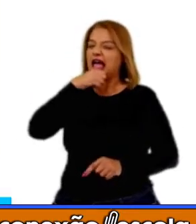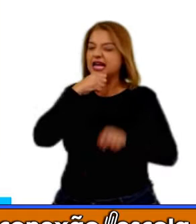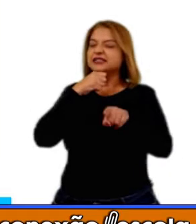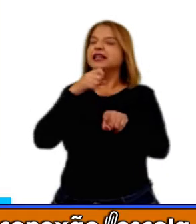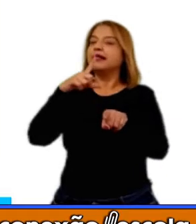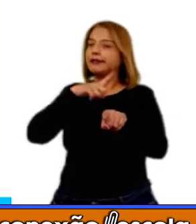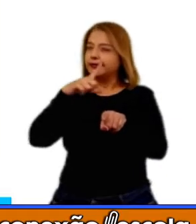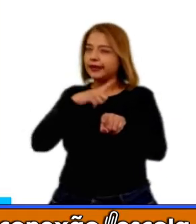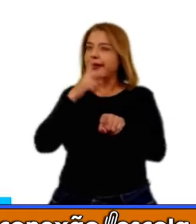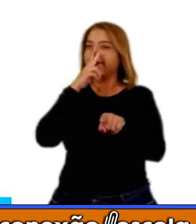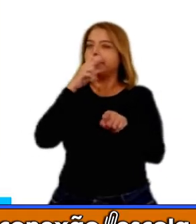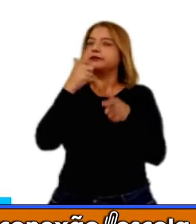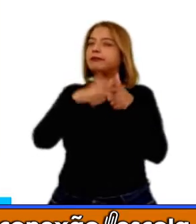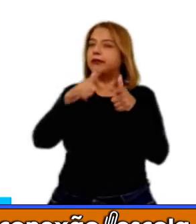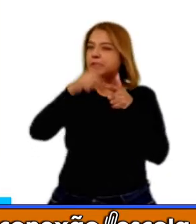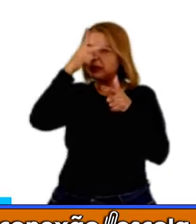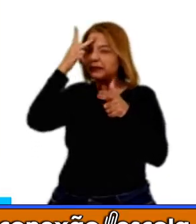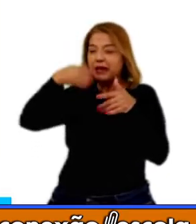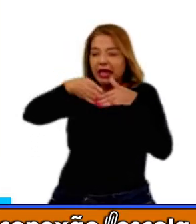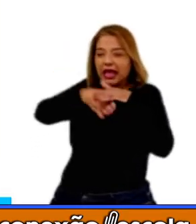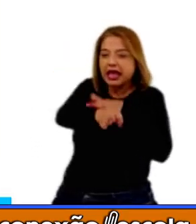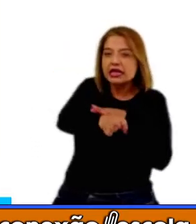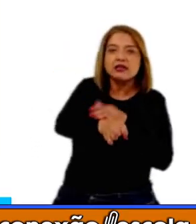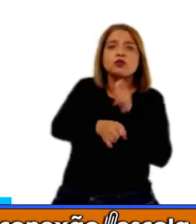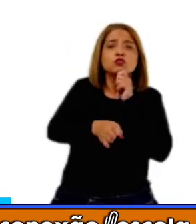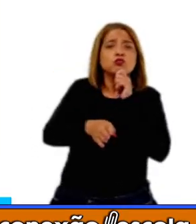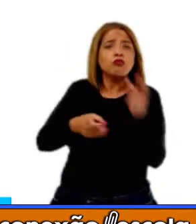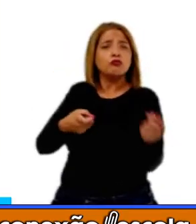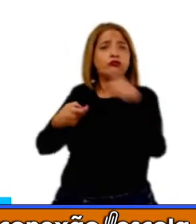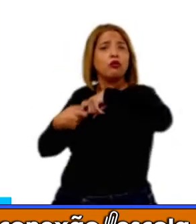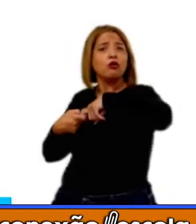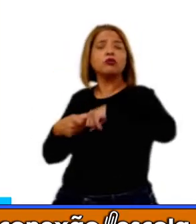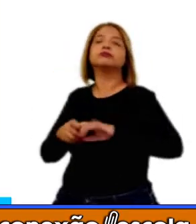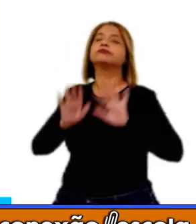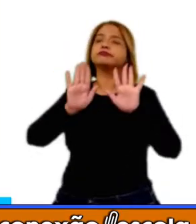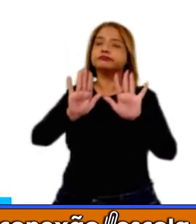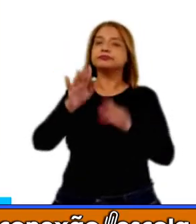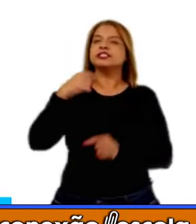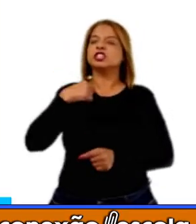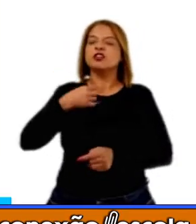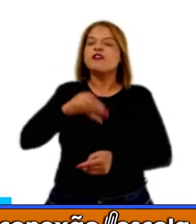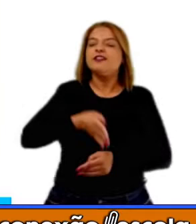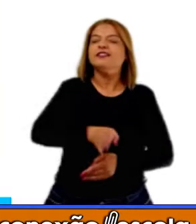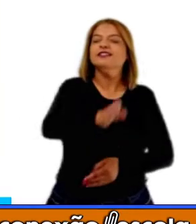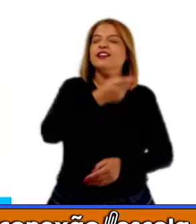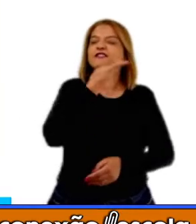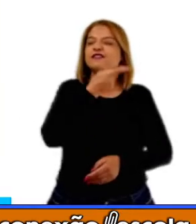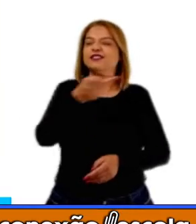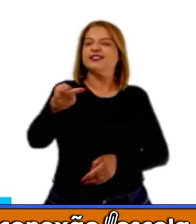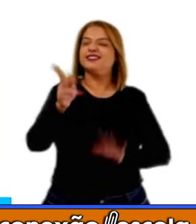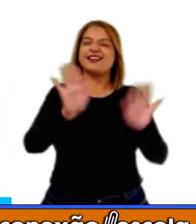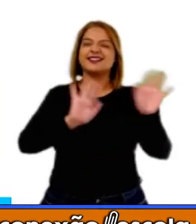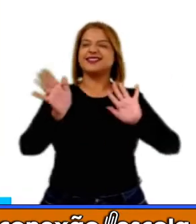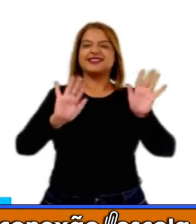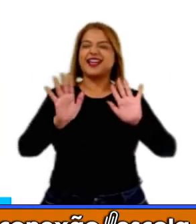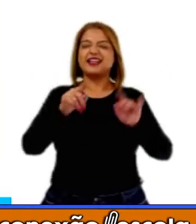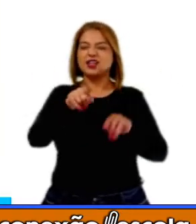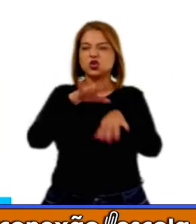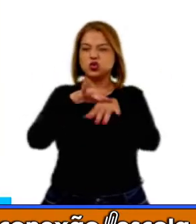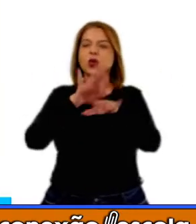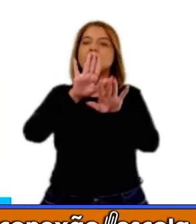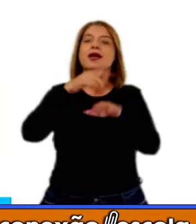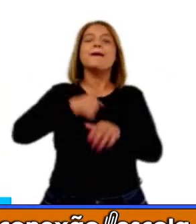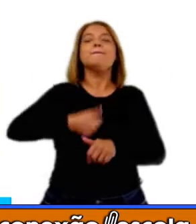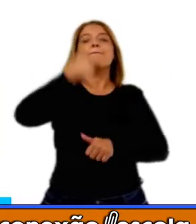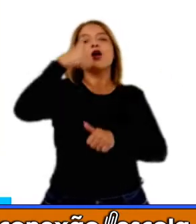Parece que nessa casa quem entra não sai. O melhor é, em vez de visitar a nossa querida onça doente, é